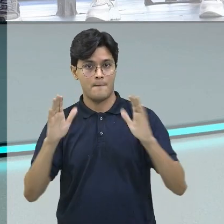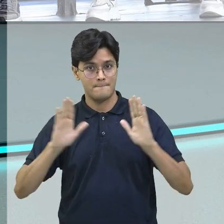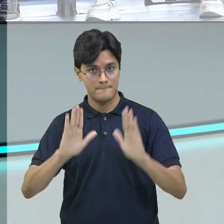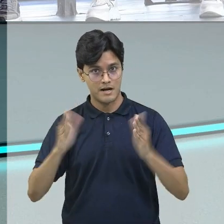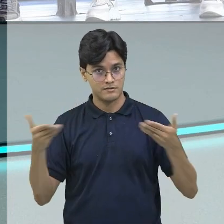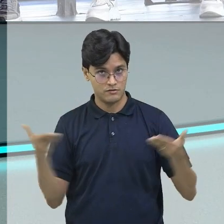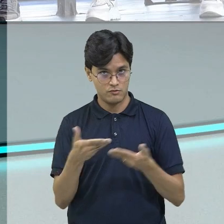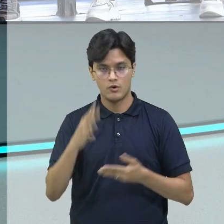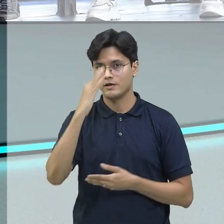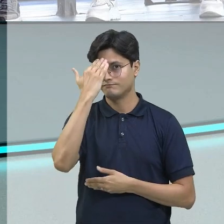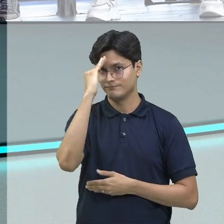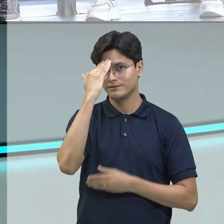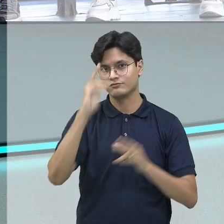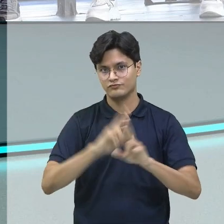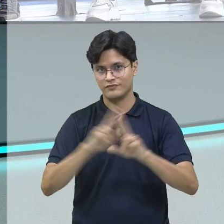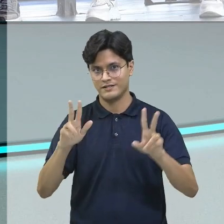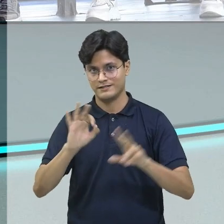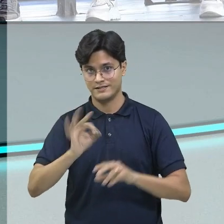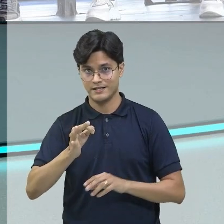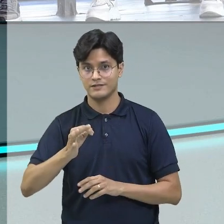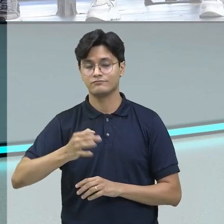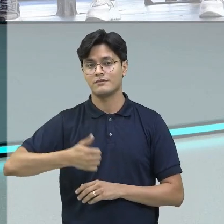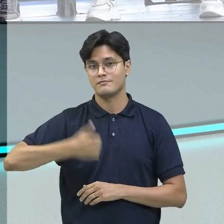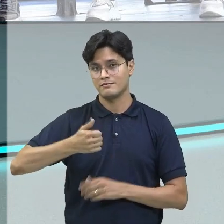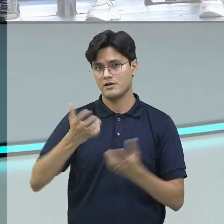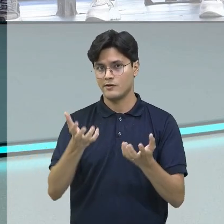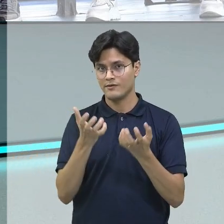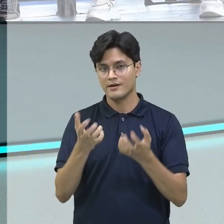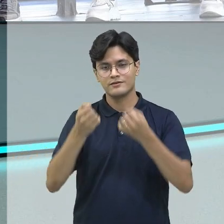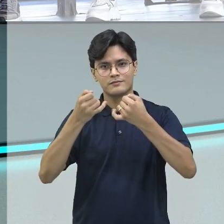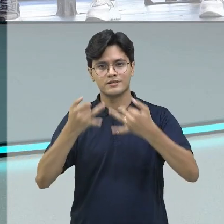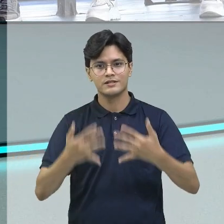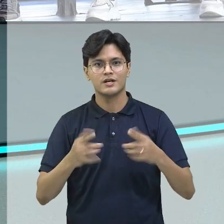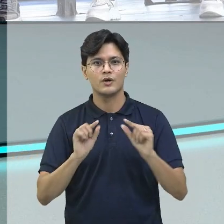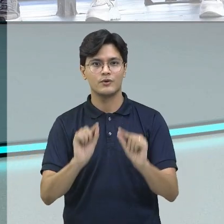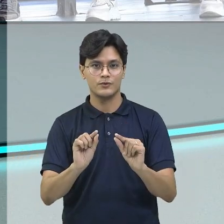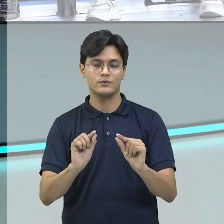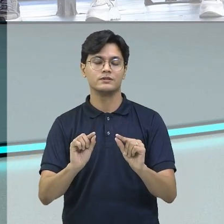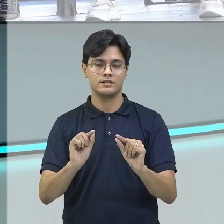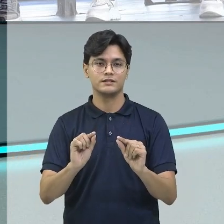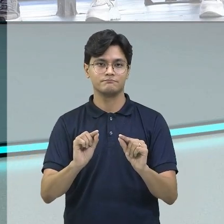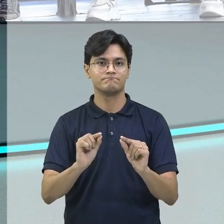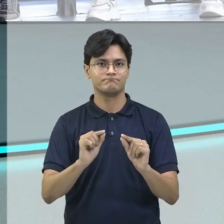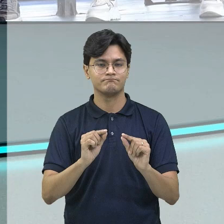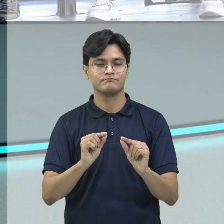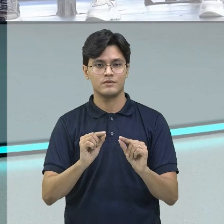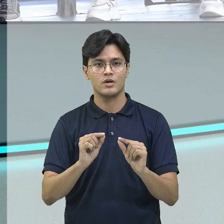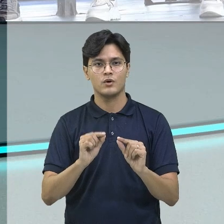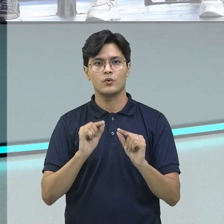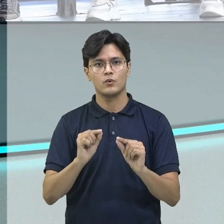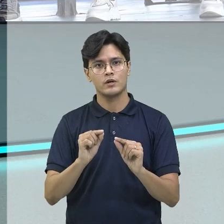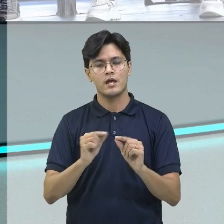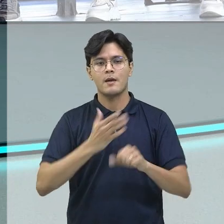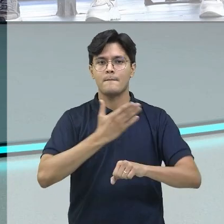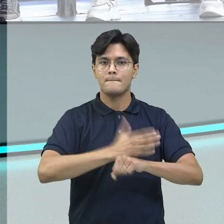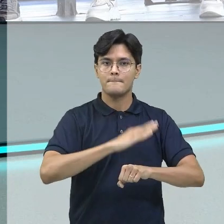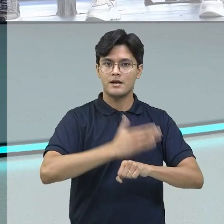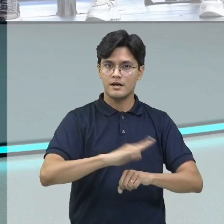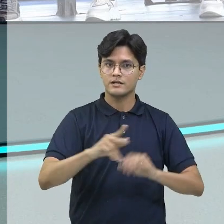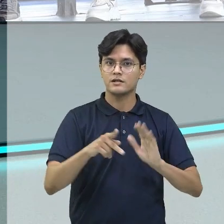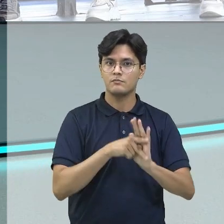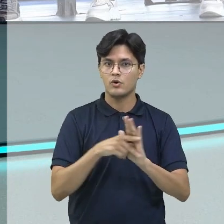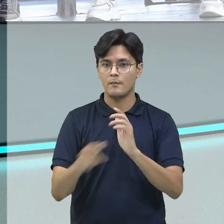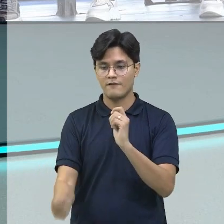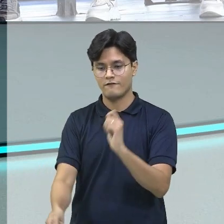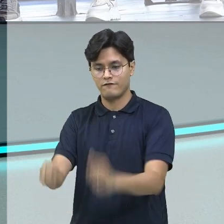tá? Bom, e a primeira que eu quero falar para vocês, que eu quero apresentar, é o treinamento funcional, ou